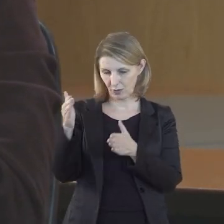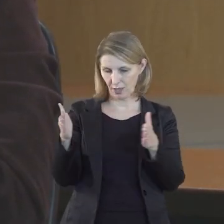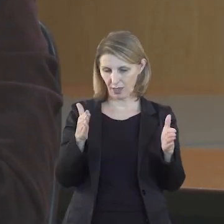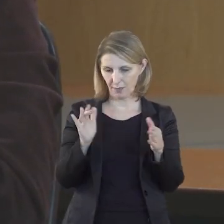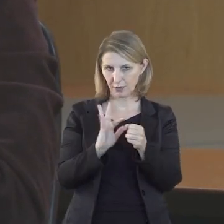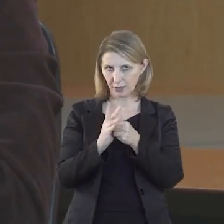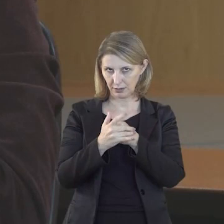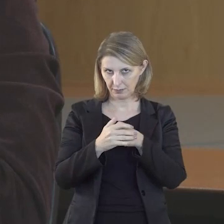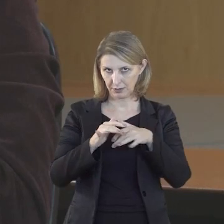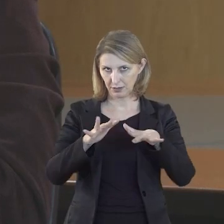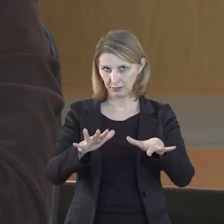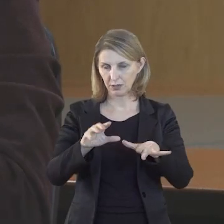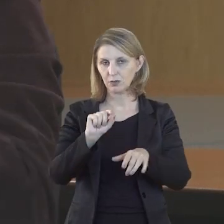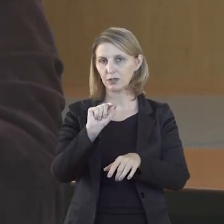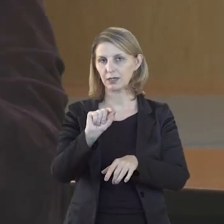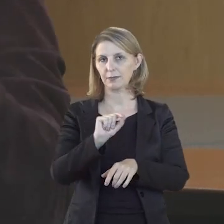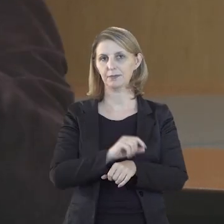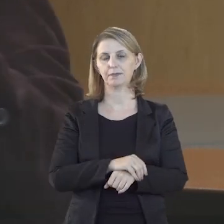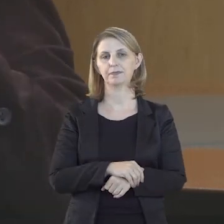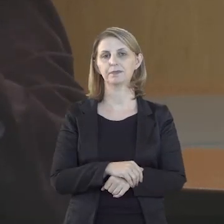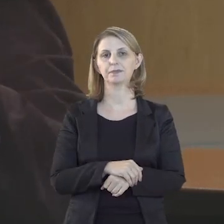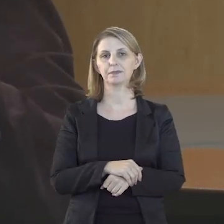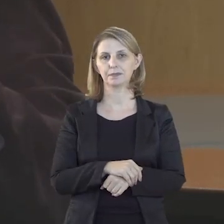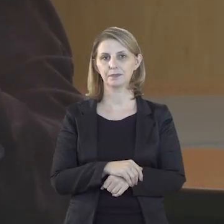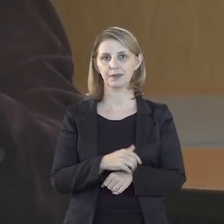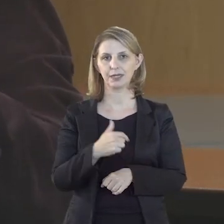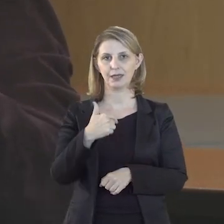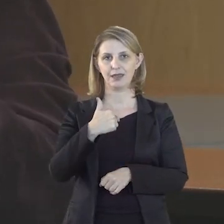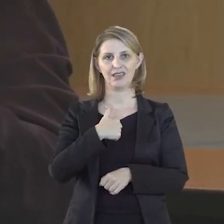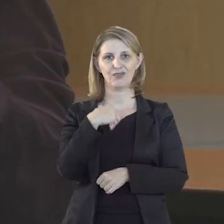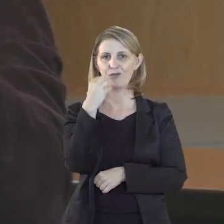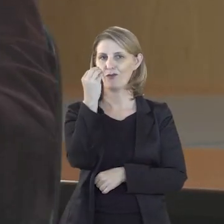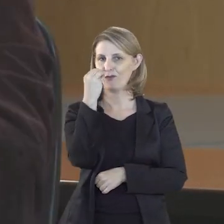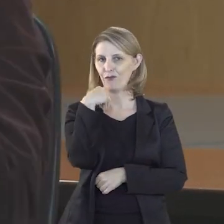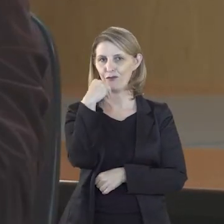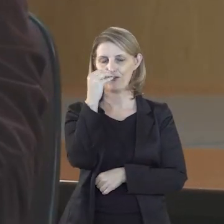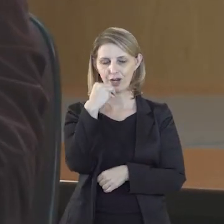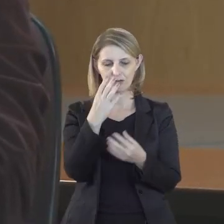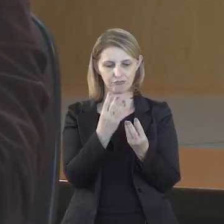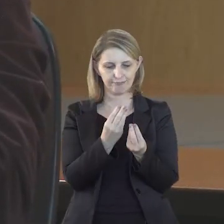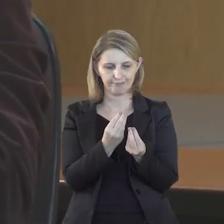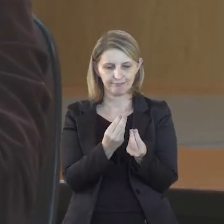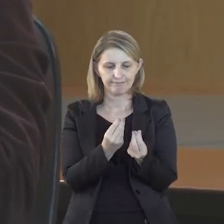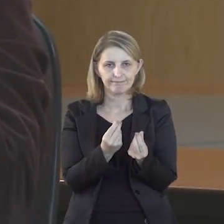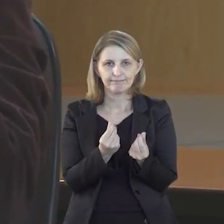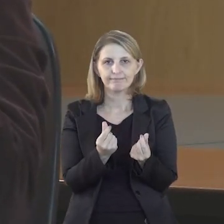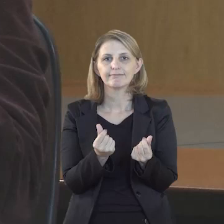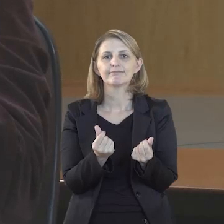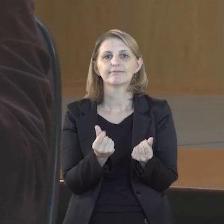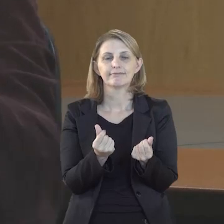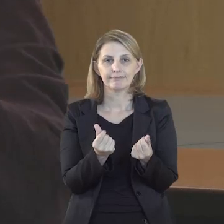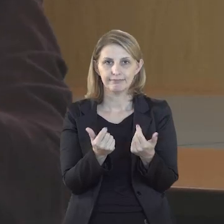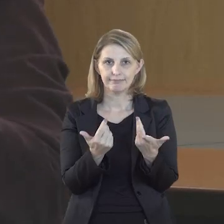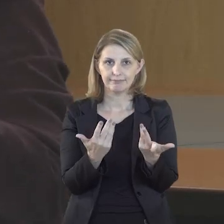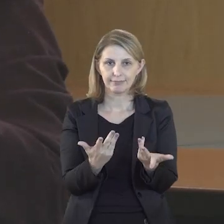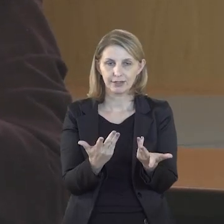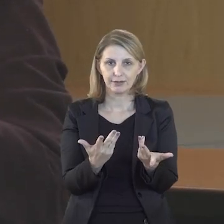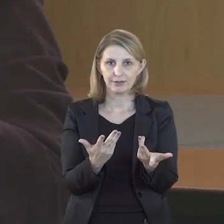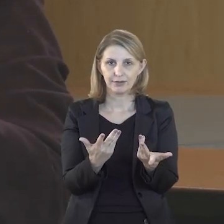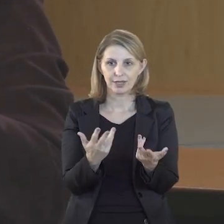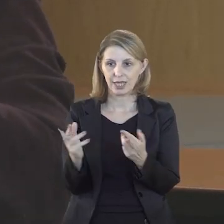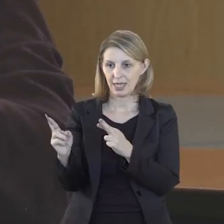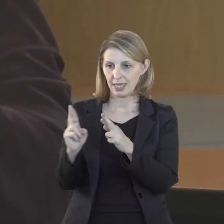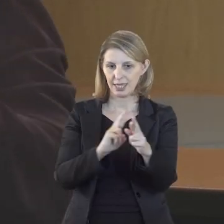Ela nos ensina. E se uma coisa que eu tenho aprendido diante dessa pandemia é o quanto eu sou